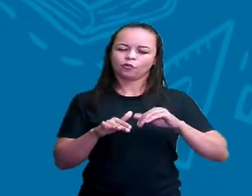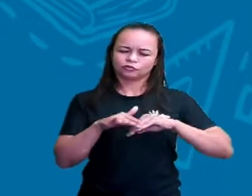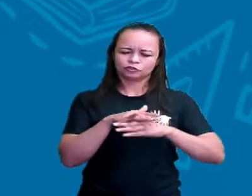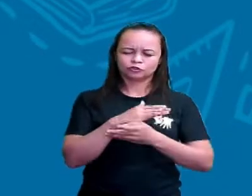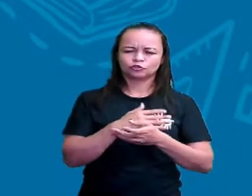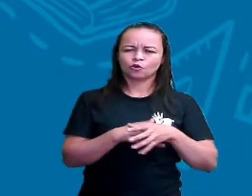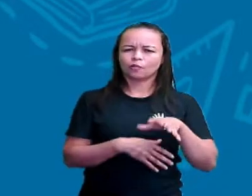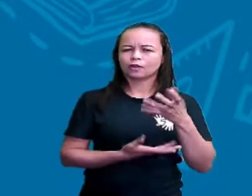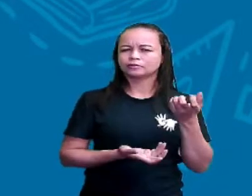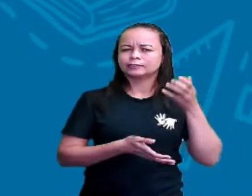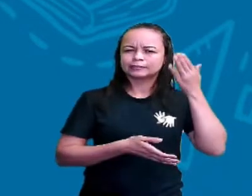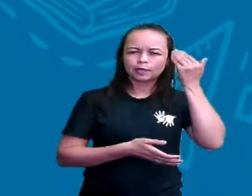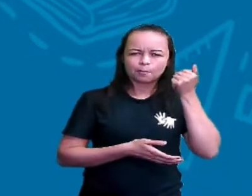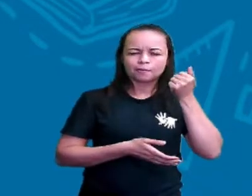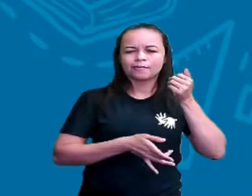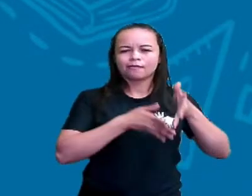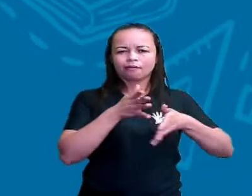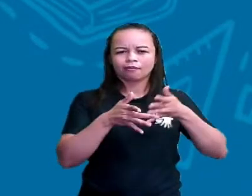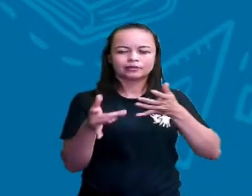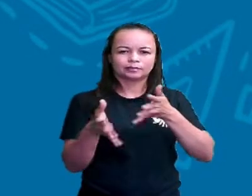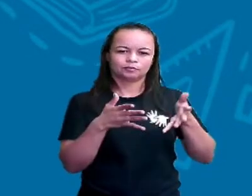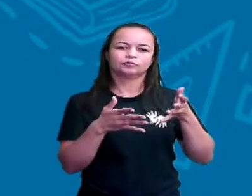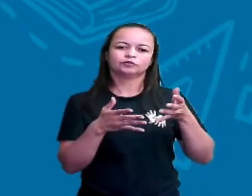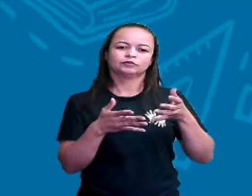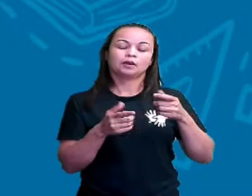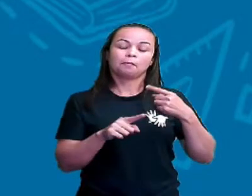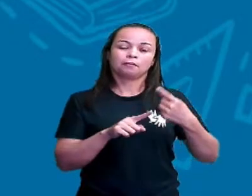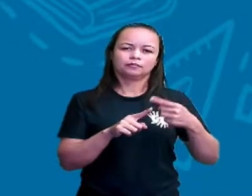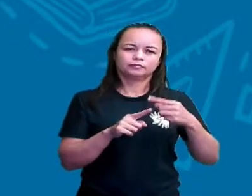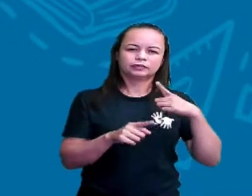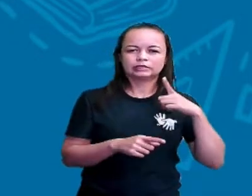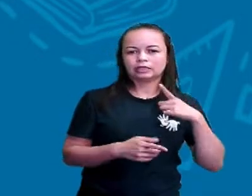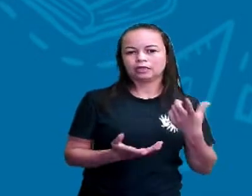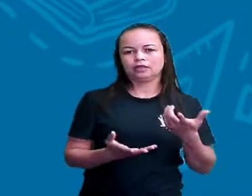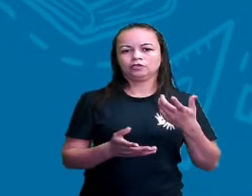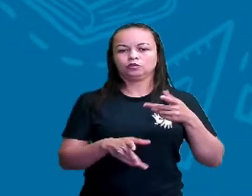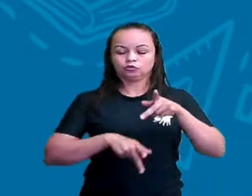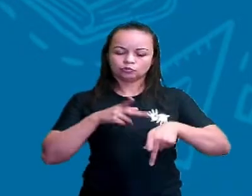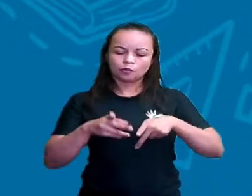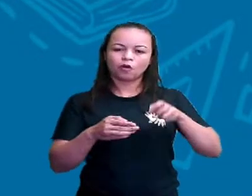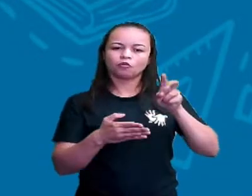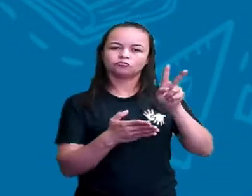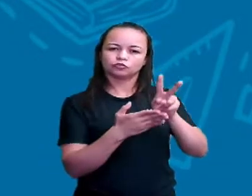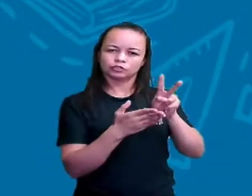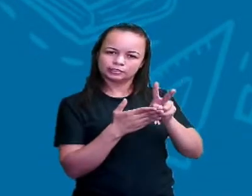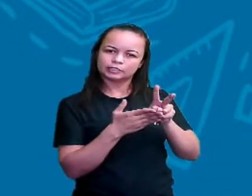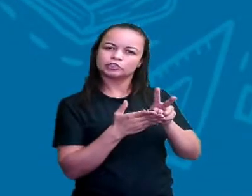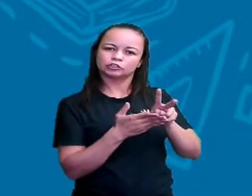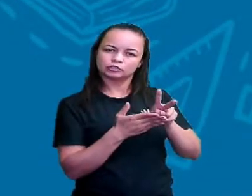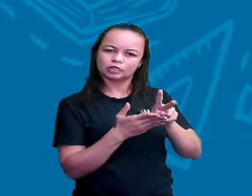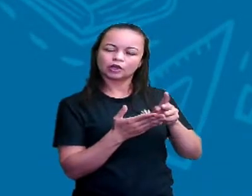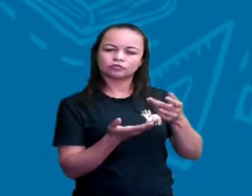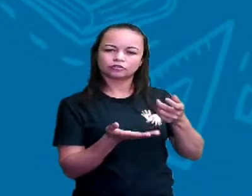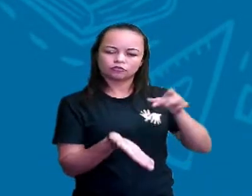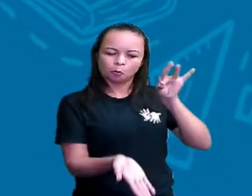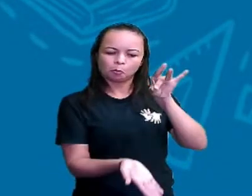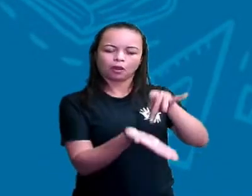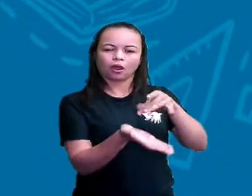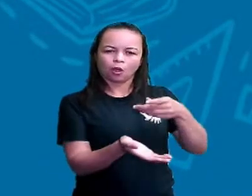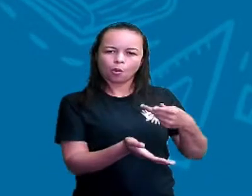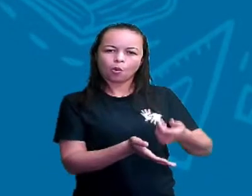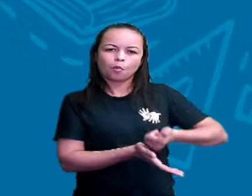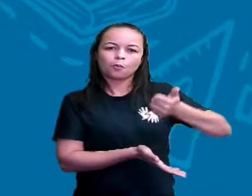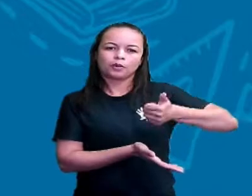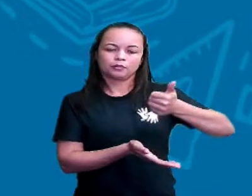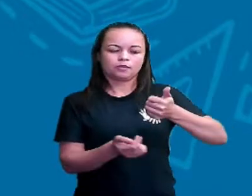isso. Por quê? Primeiro, a gente tem os povos originários, os povos indígenas, né? Os primeiros habitantes do